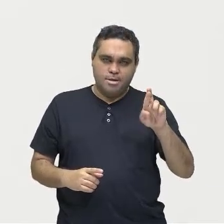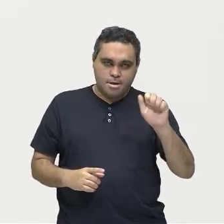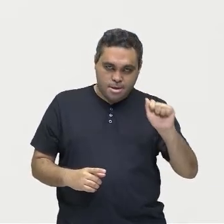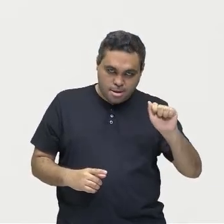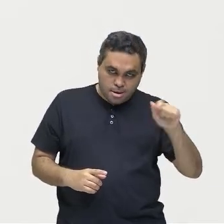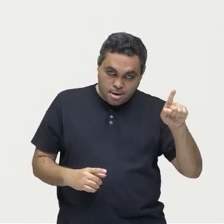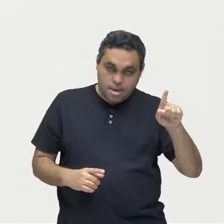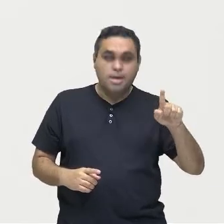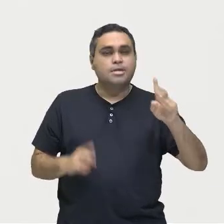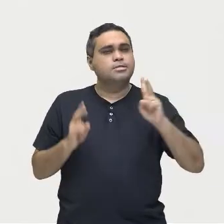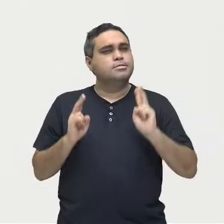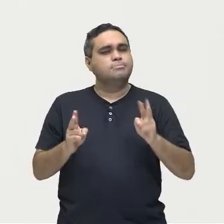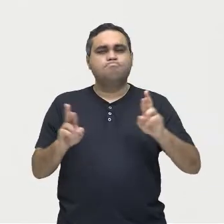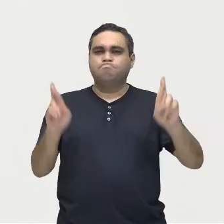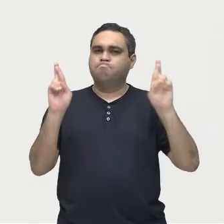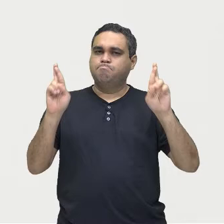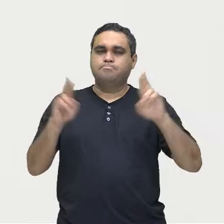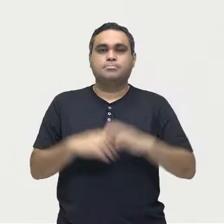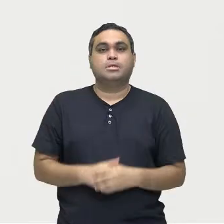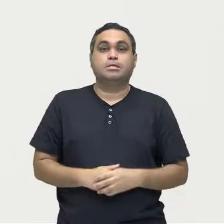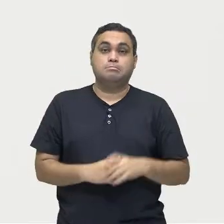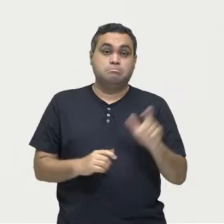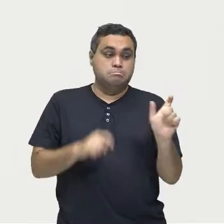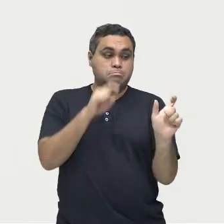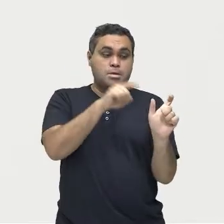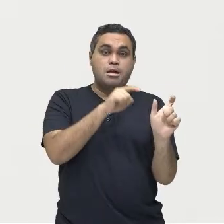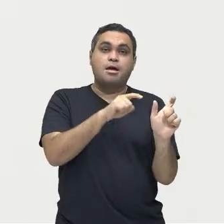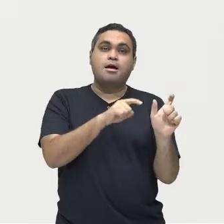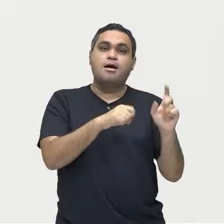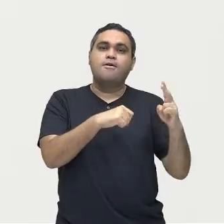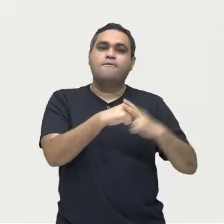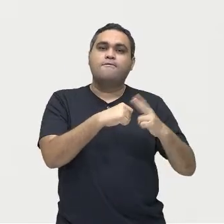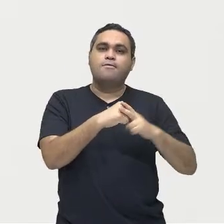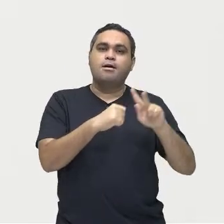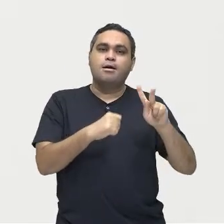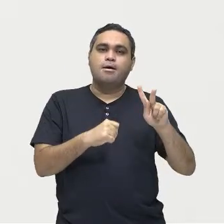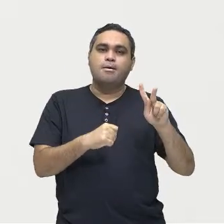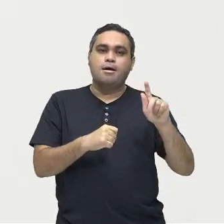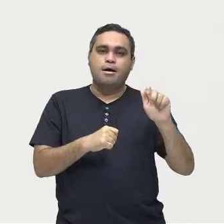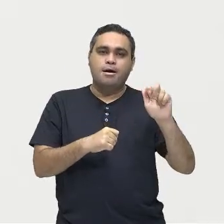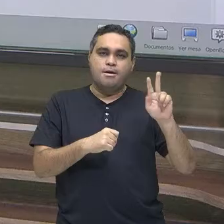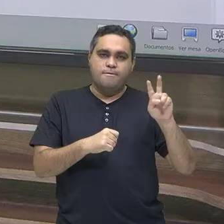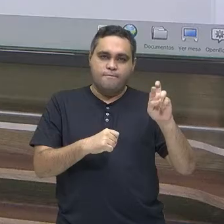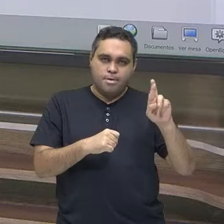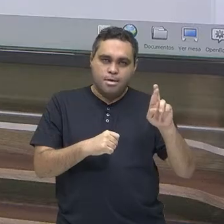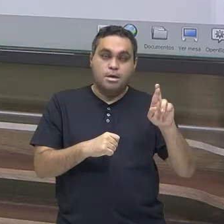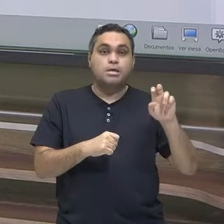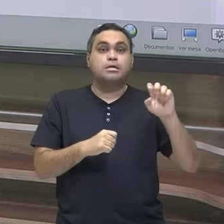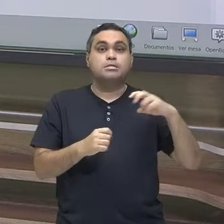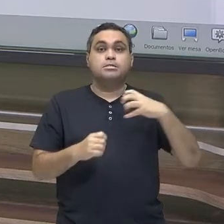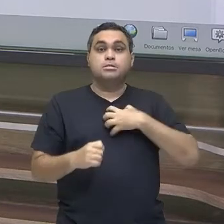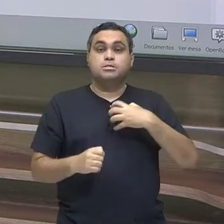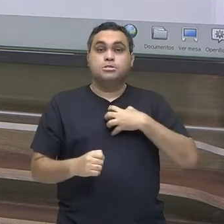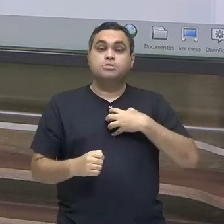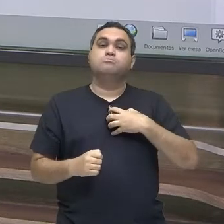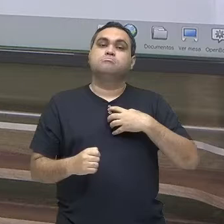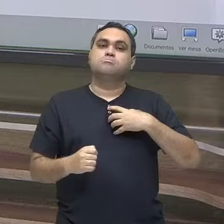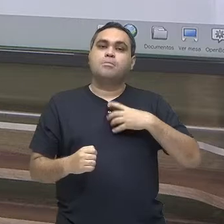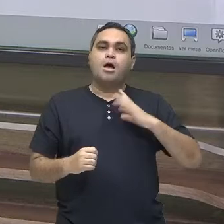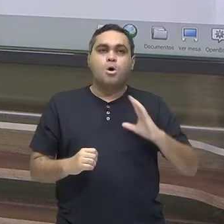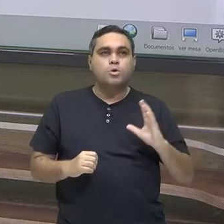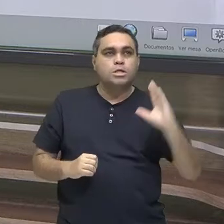O verbo haver, com esse sentido de suceder, ocorrer, acontecer, e